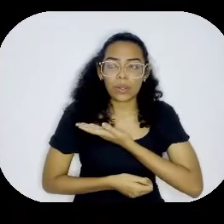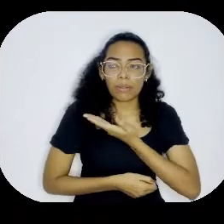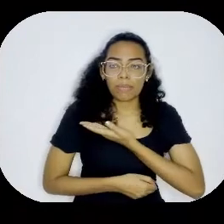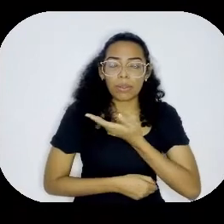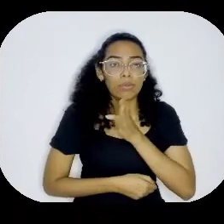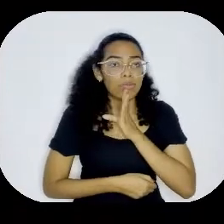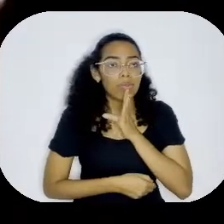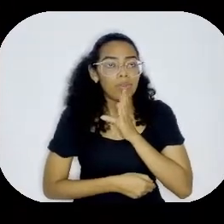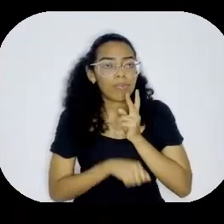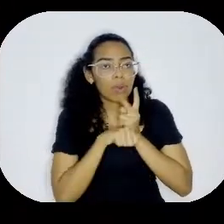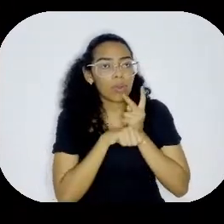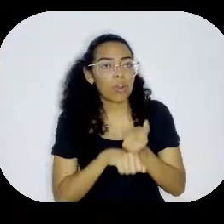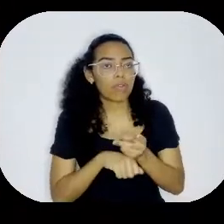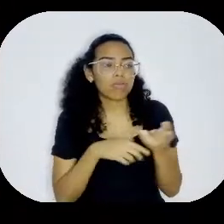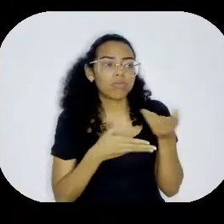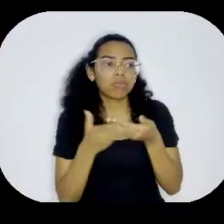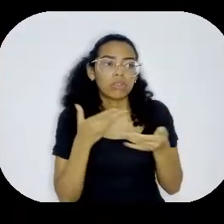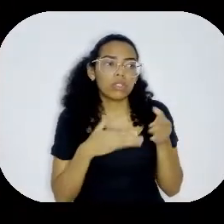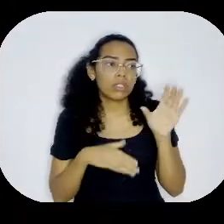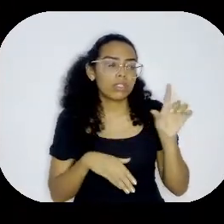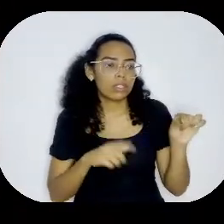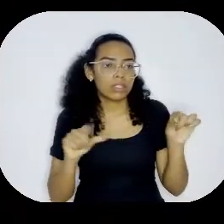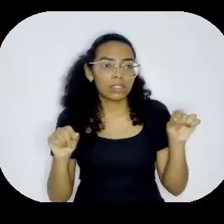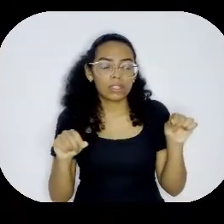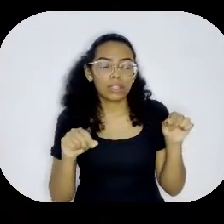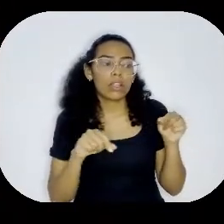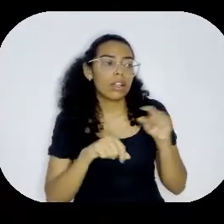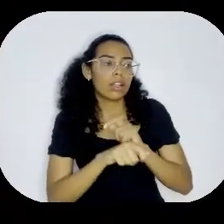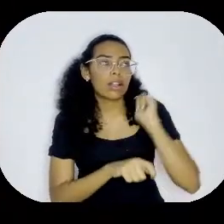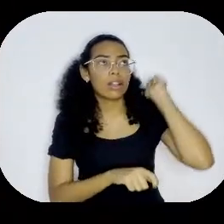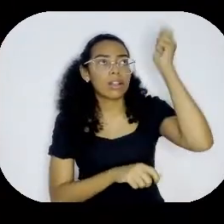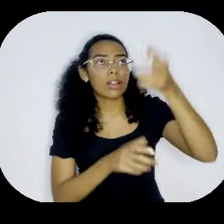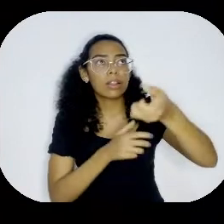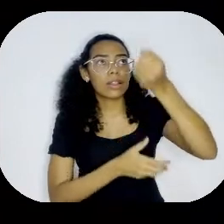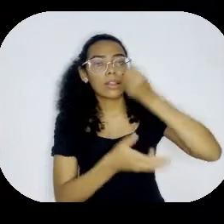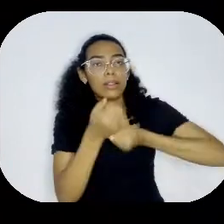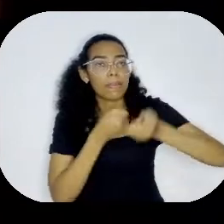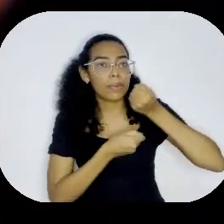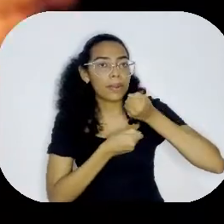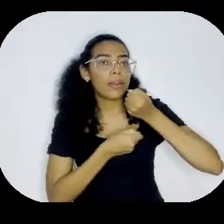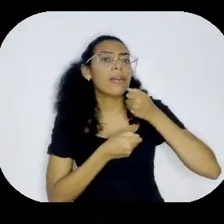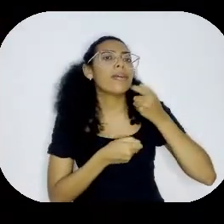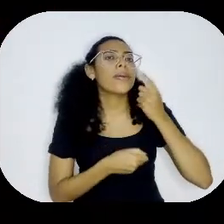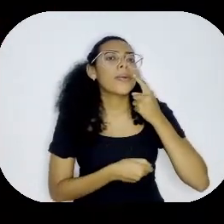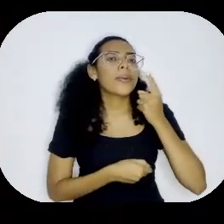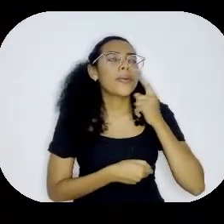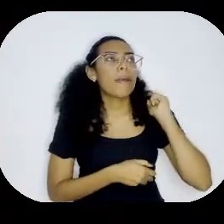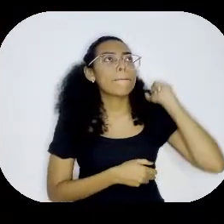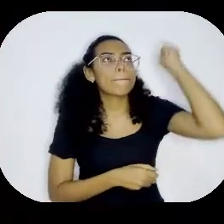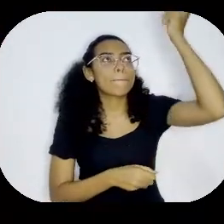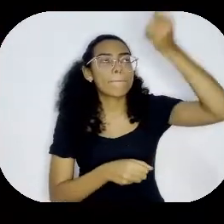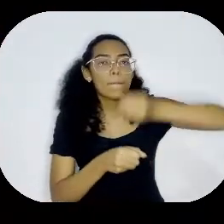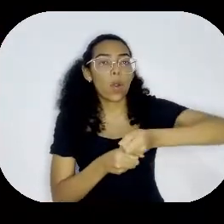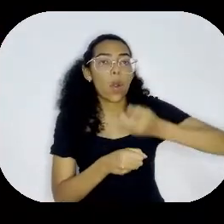Ceará, e esteve com um amigo que eu conheci quando eu estive na Suécia, e me procurou aqui, nós fizemos amizade, saímos juntos, fomos ali na Praia de Iracema, não sei o quê, e eu